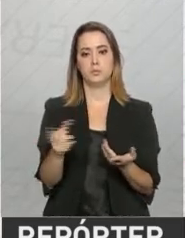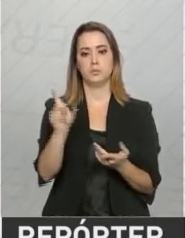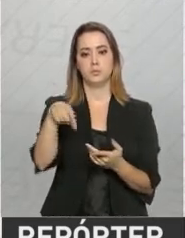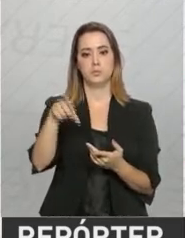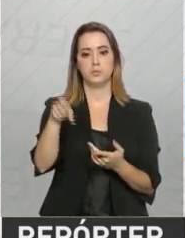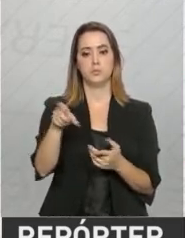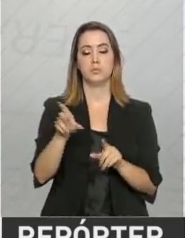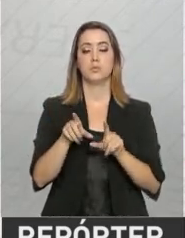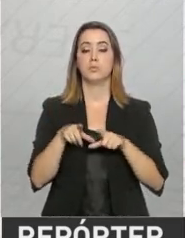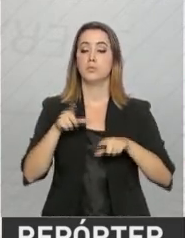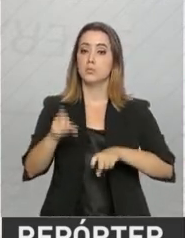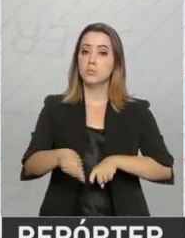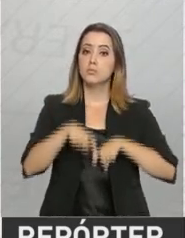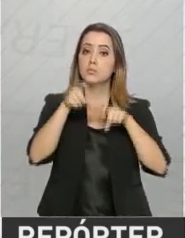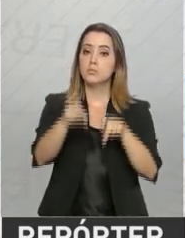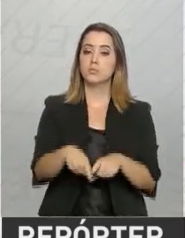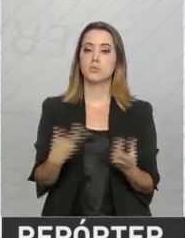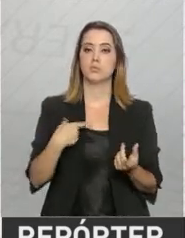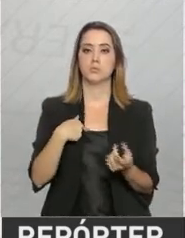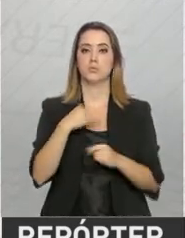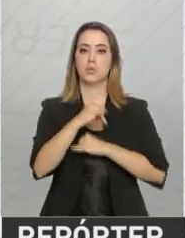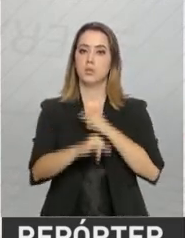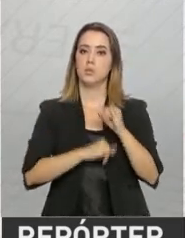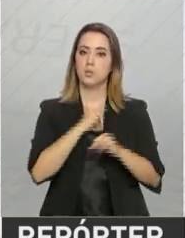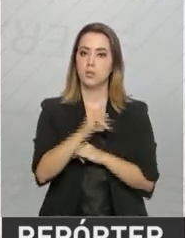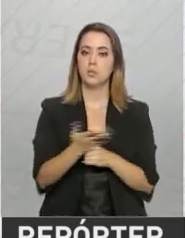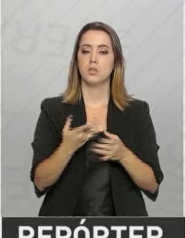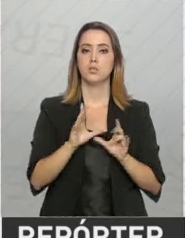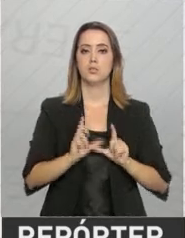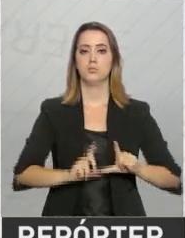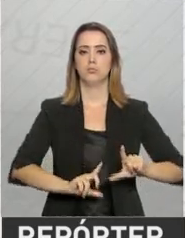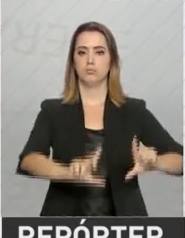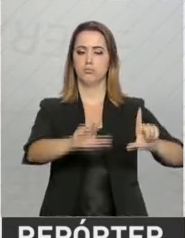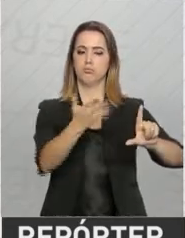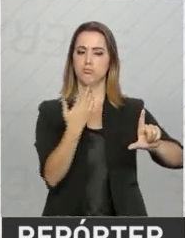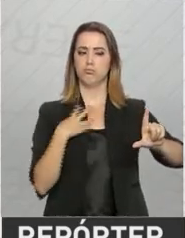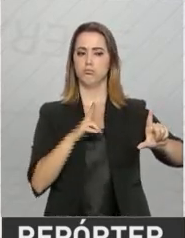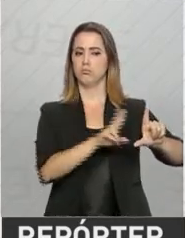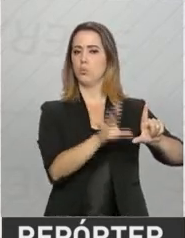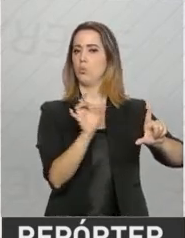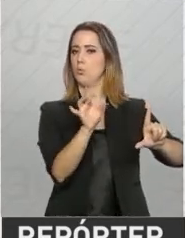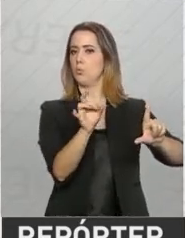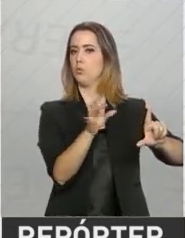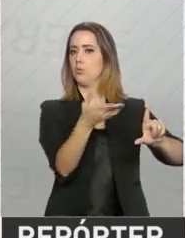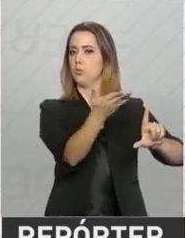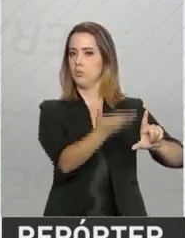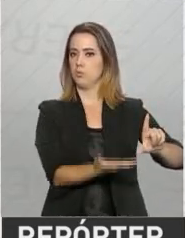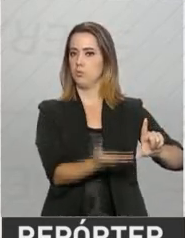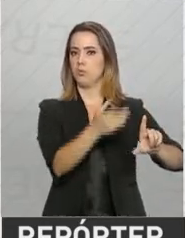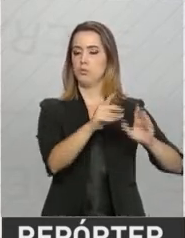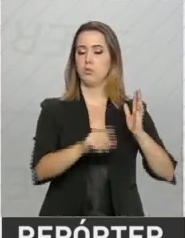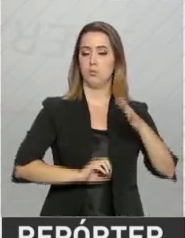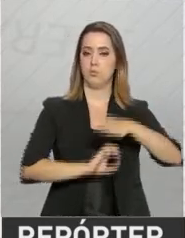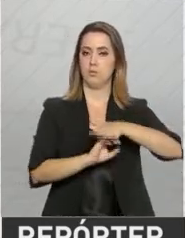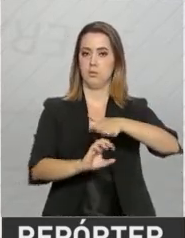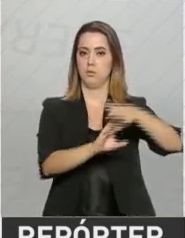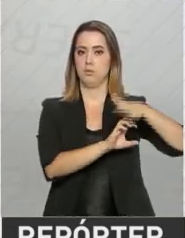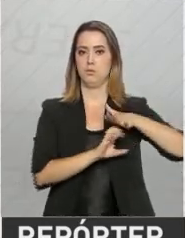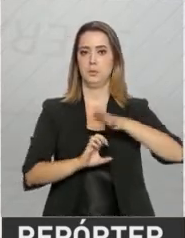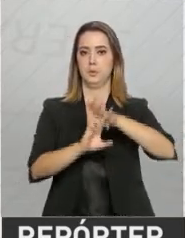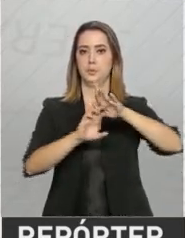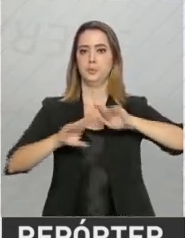cartão será criado um portal de relacionamento na internet exclusivo para o micro pequeno e médio